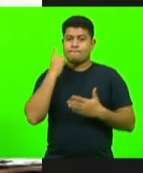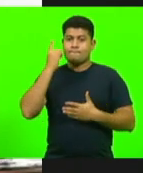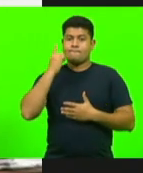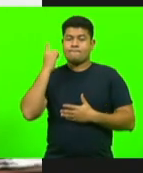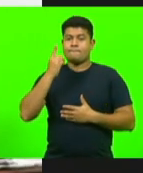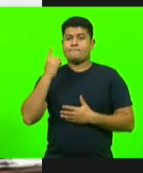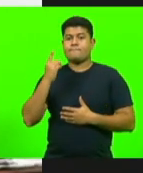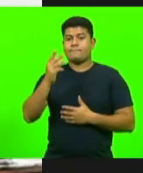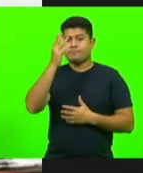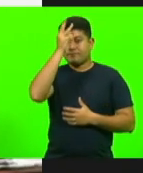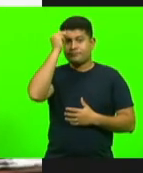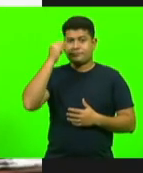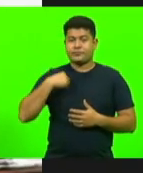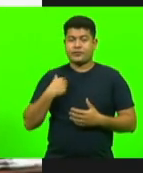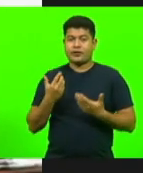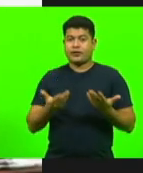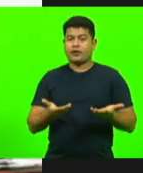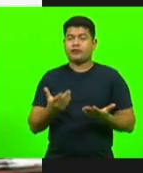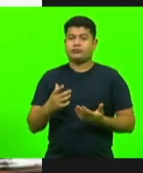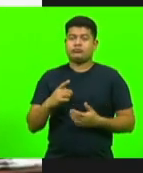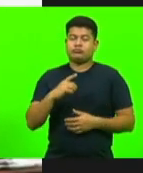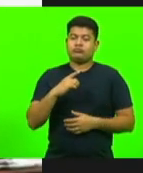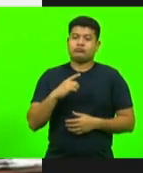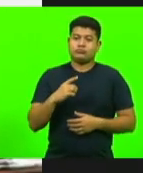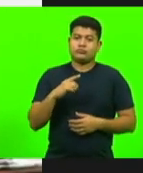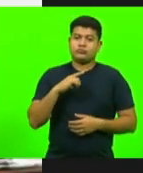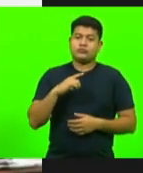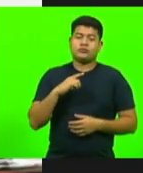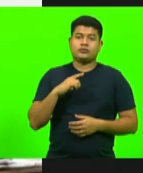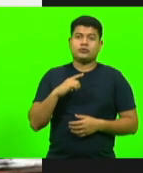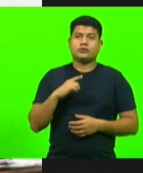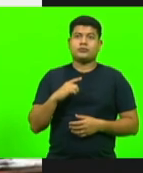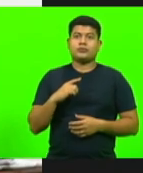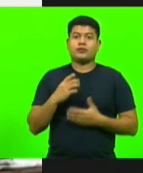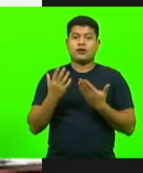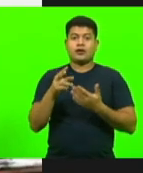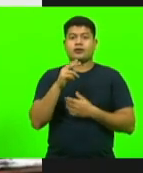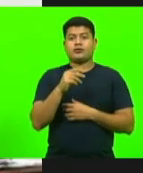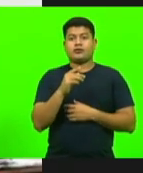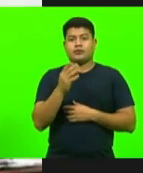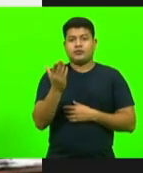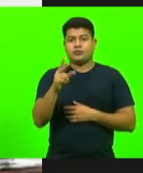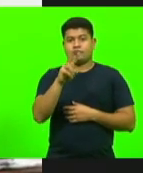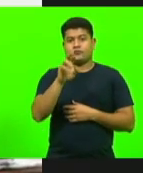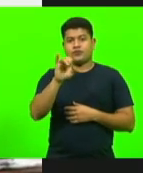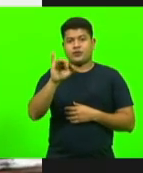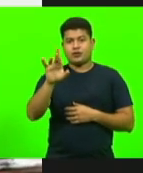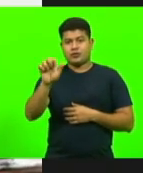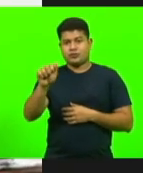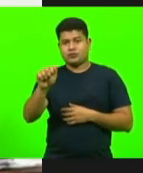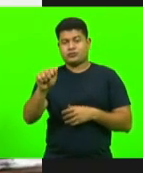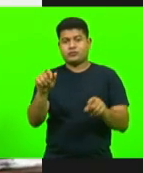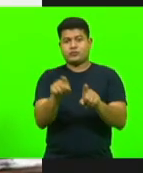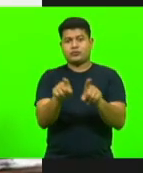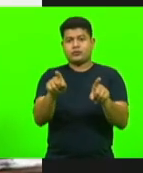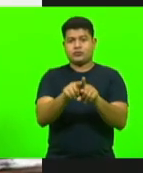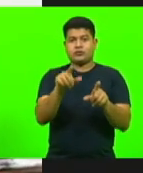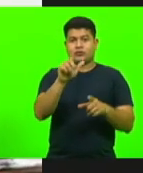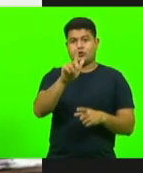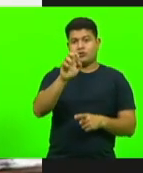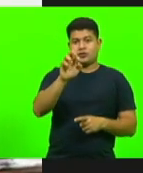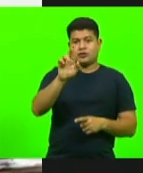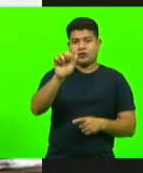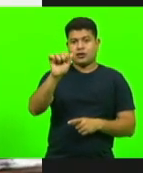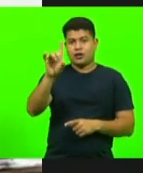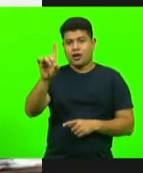possível essa causa o Vieira antecedeu e também o Geraldo Julio Neto falaram sobre a